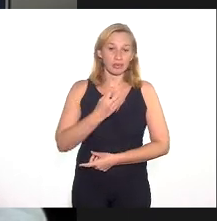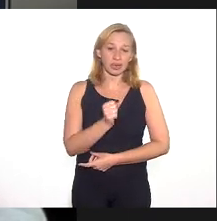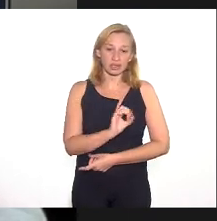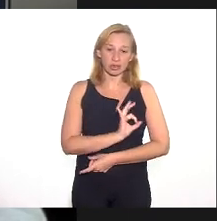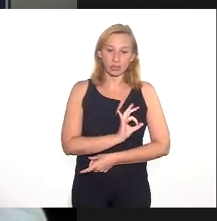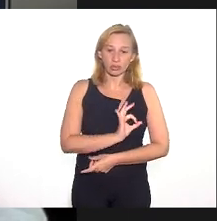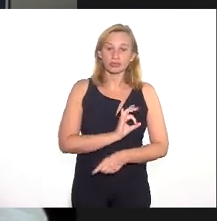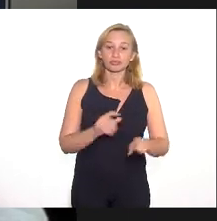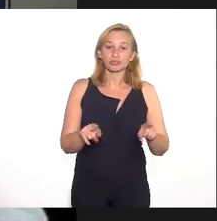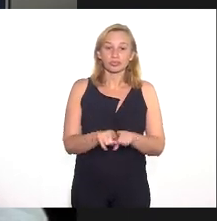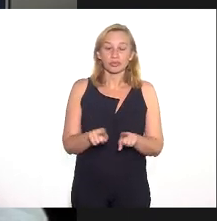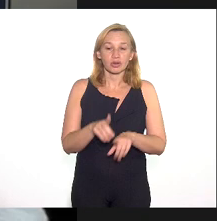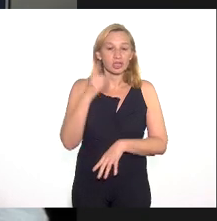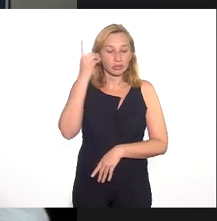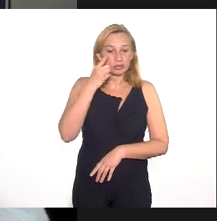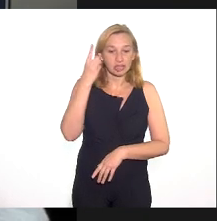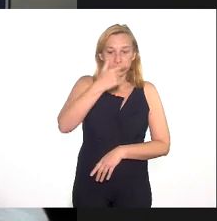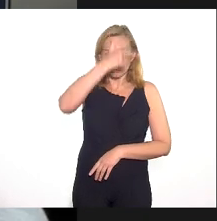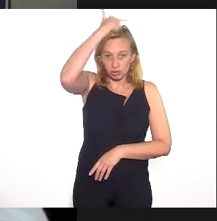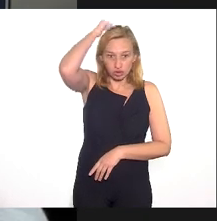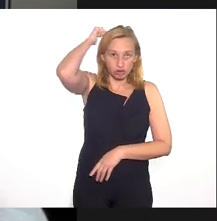deputado Luiz Paulo